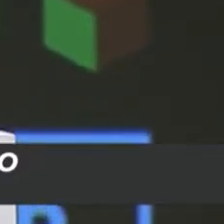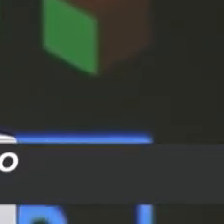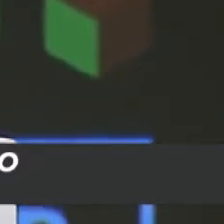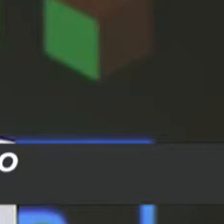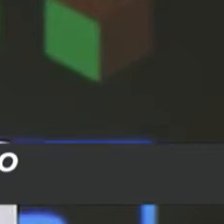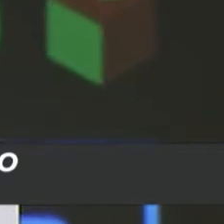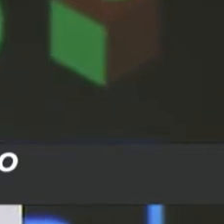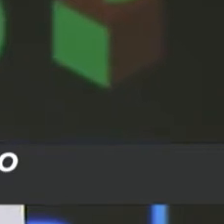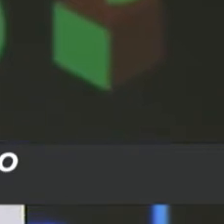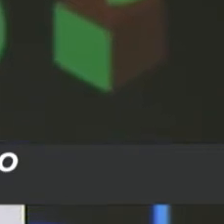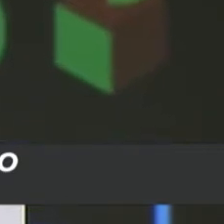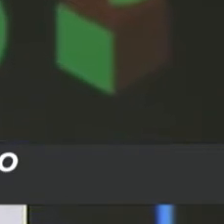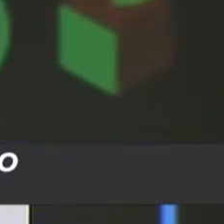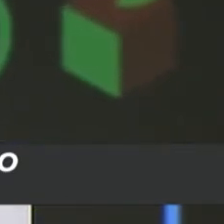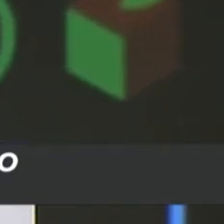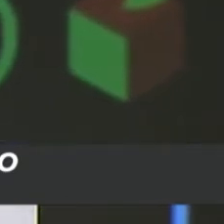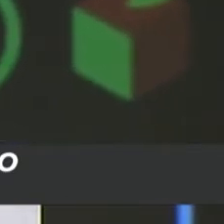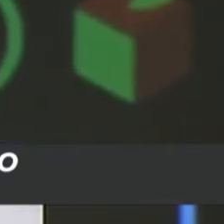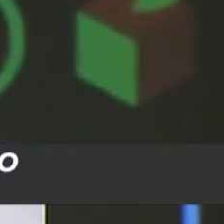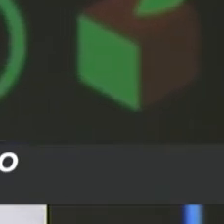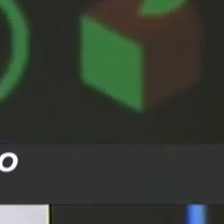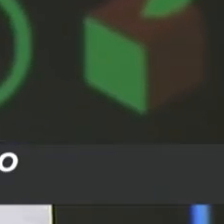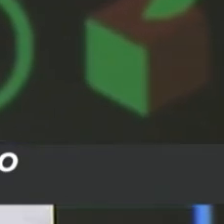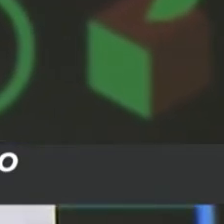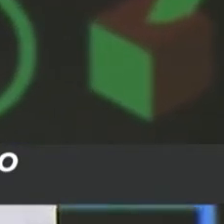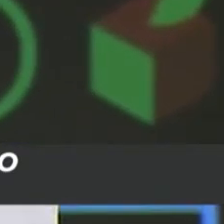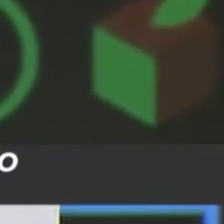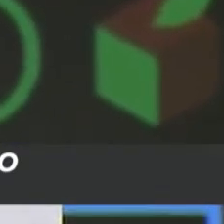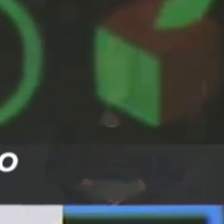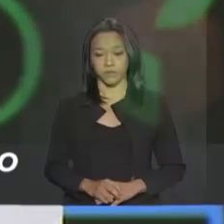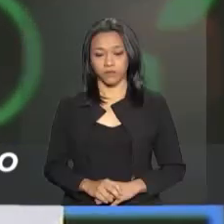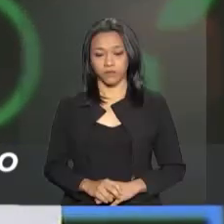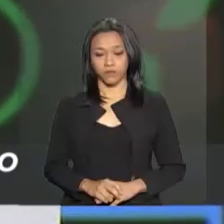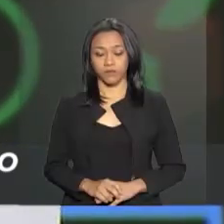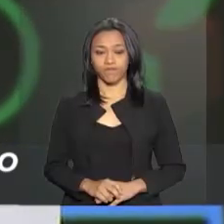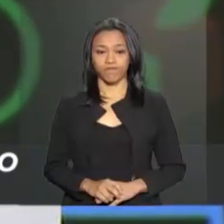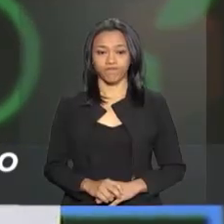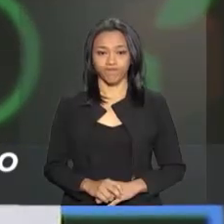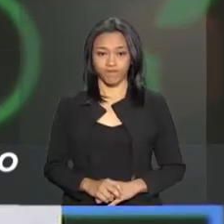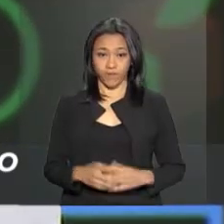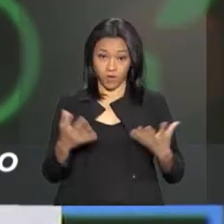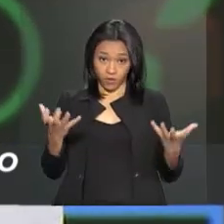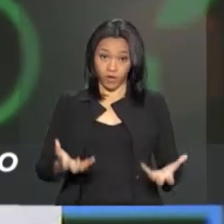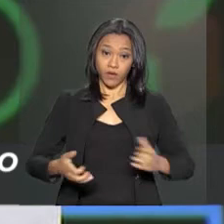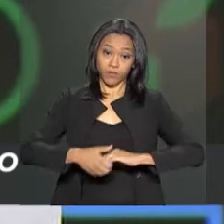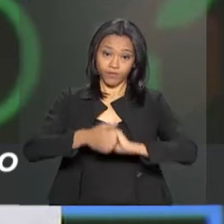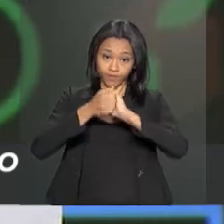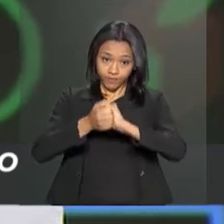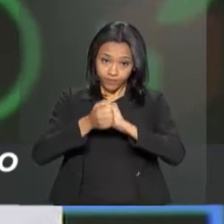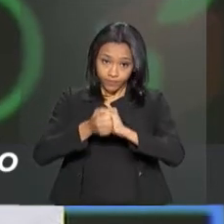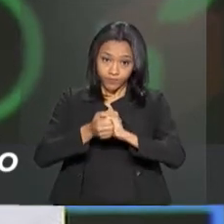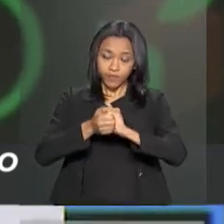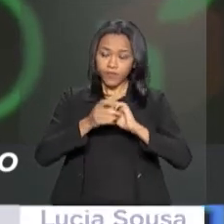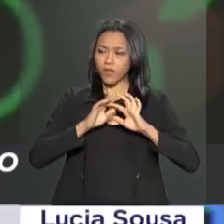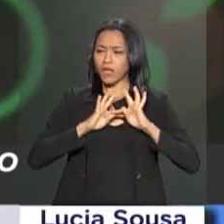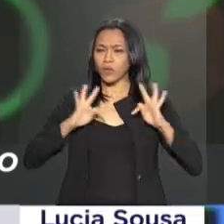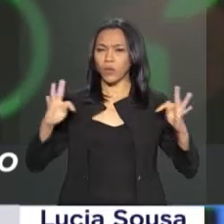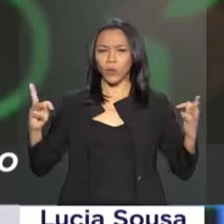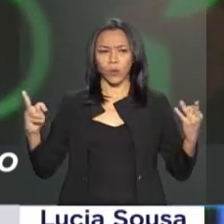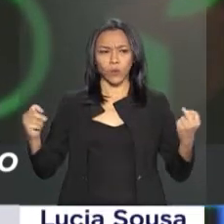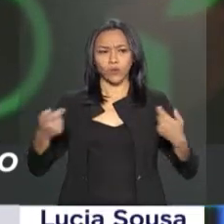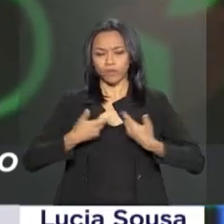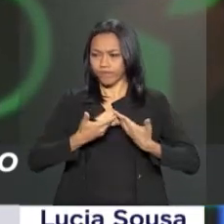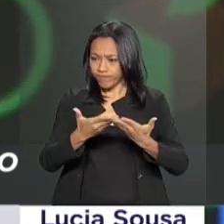eu quero cumprimentar as autoridades que estão aqui à frente, todas elas, e naturalmente